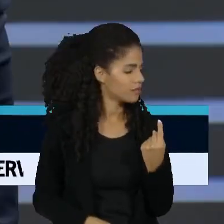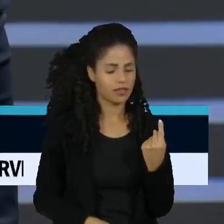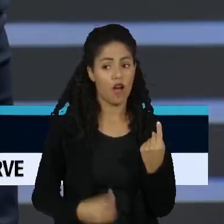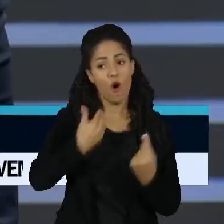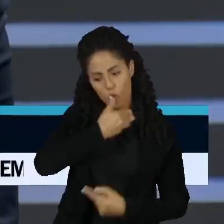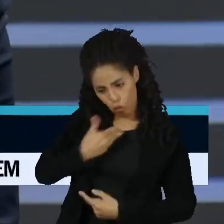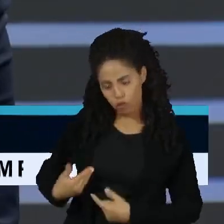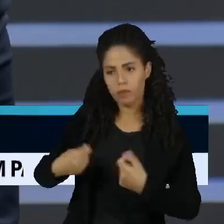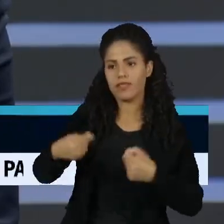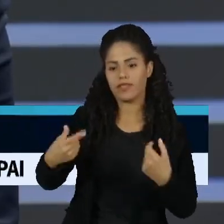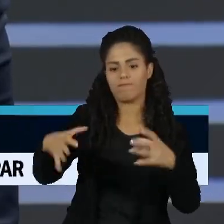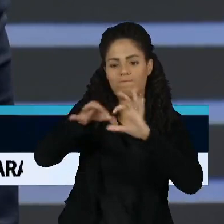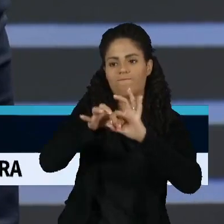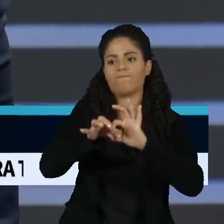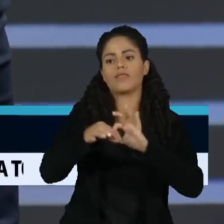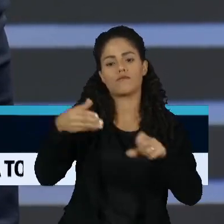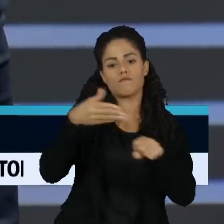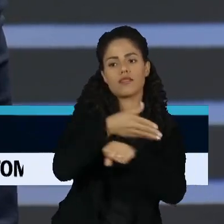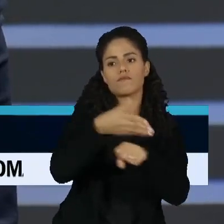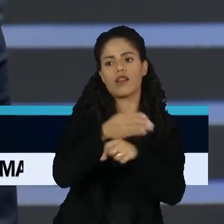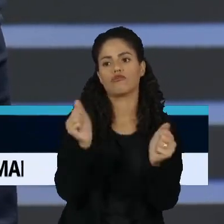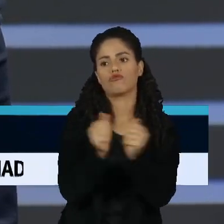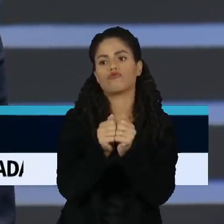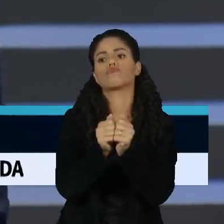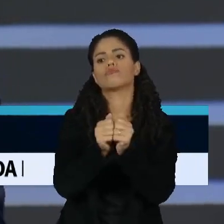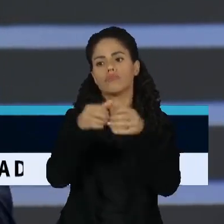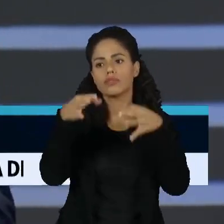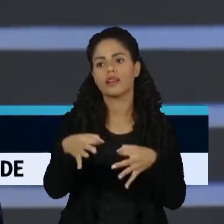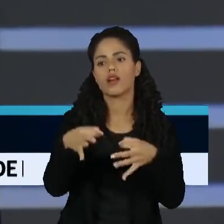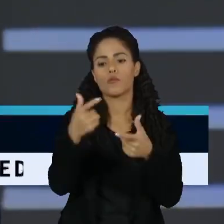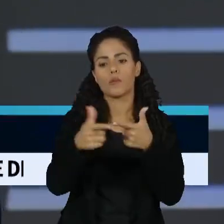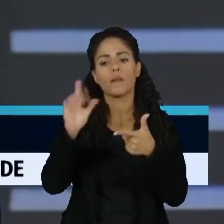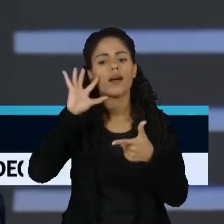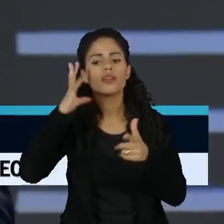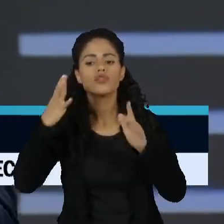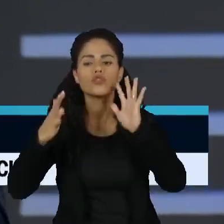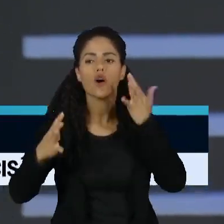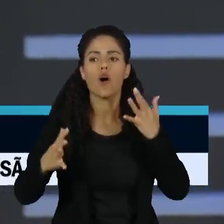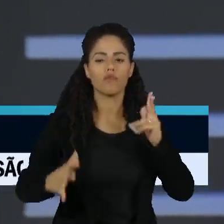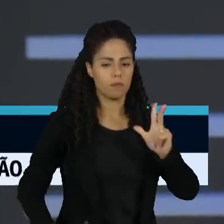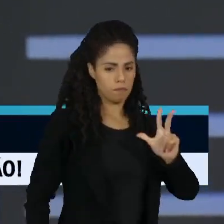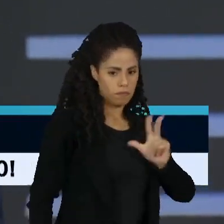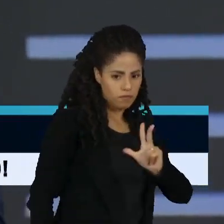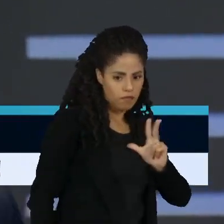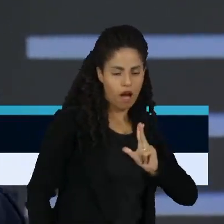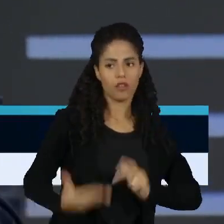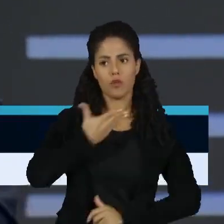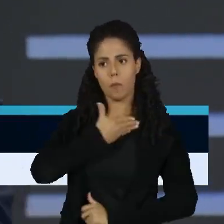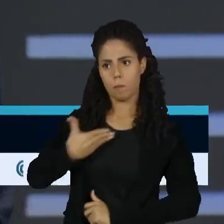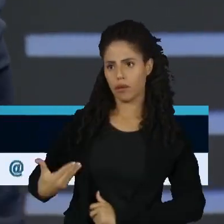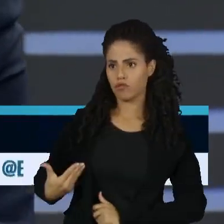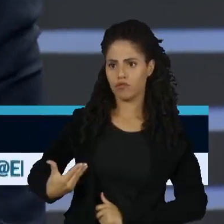seja partícipe da solução e não deixa só o problema na mão dele. O privado pode entrar até com a maioria do capital, mas o governo tem que estar junto.